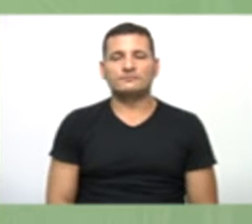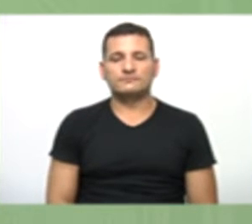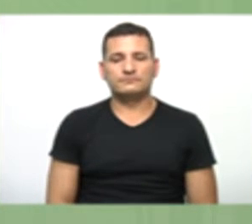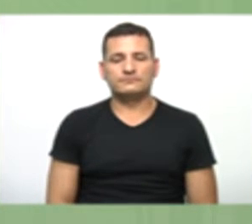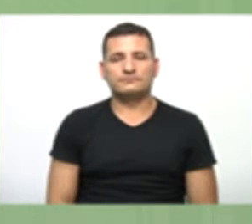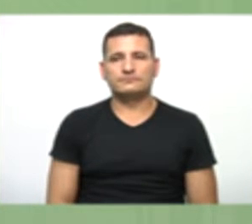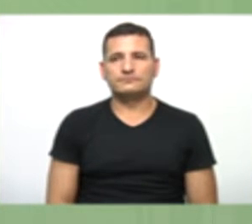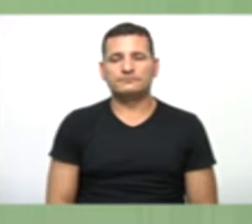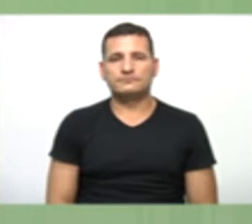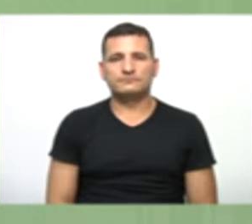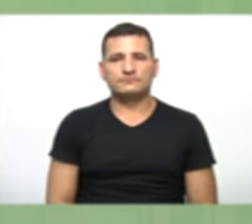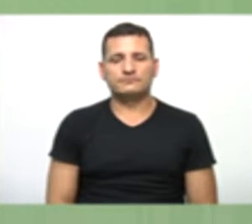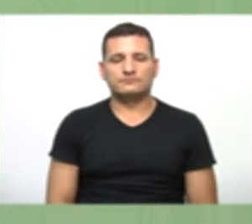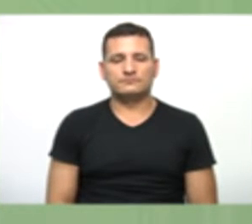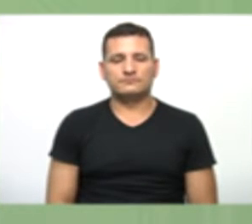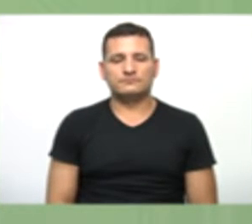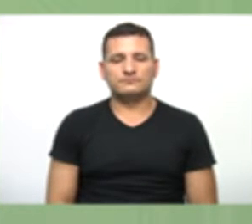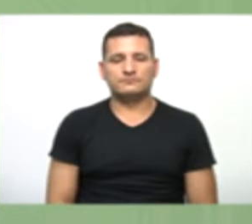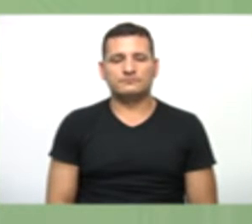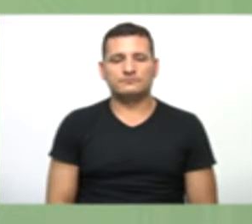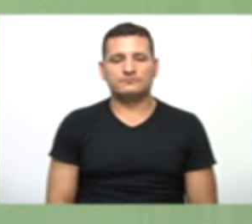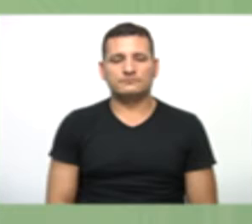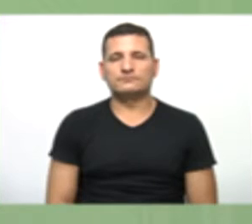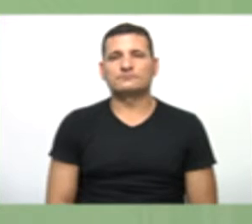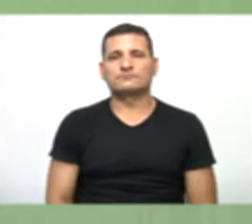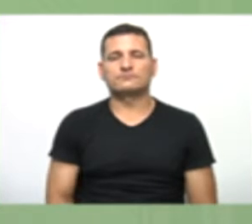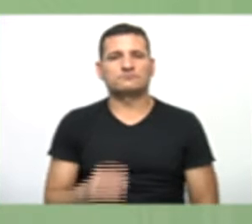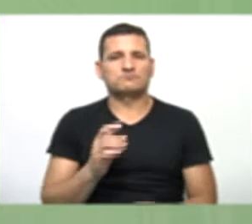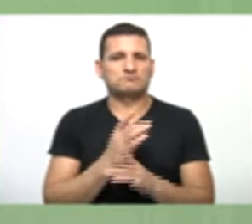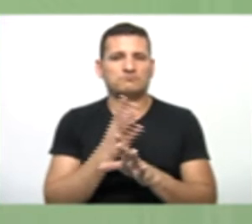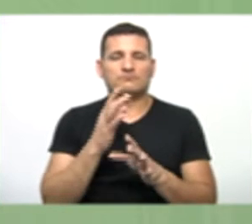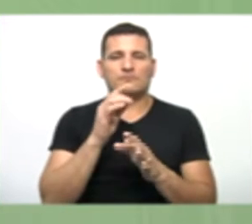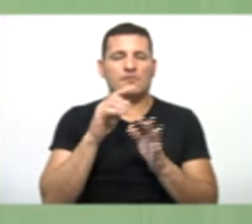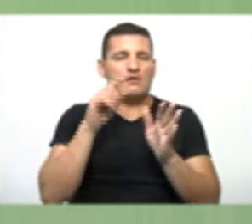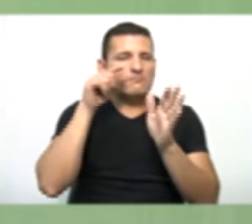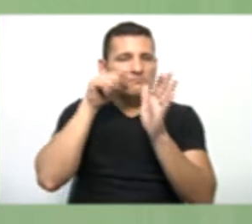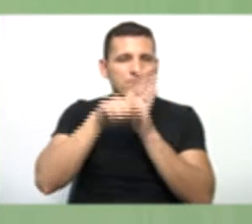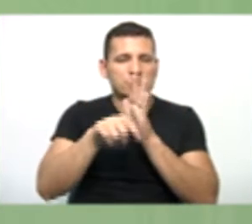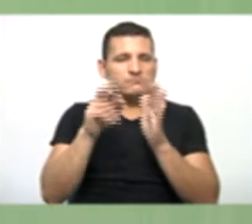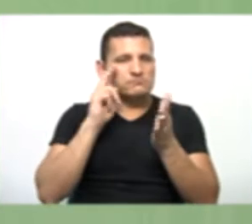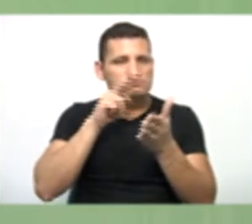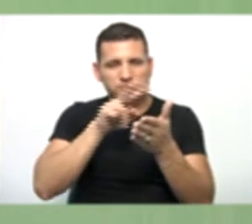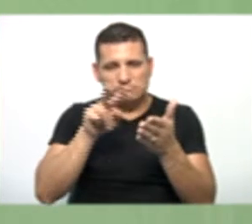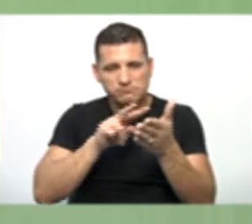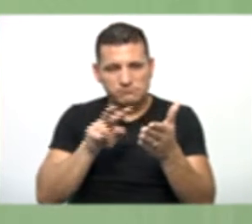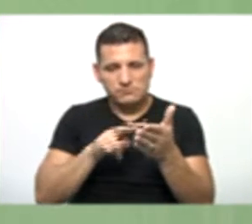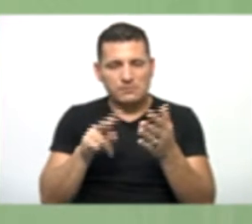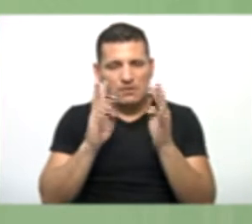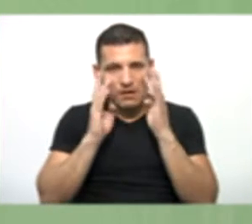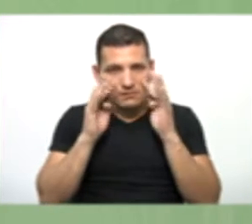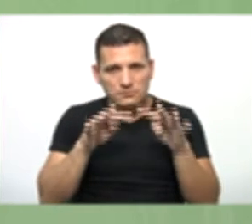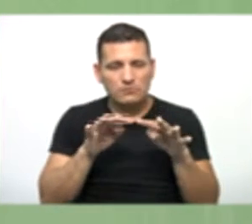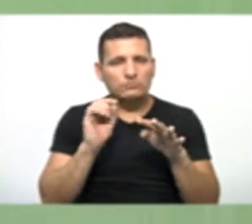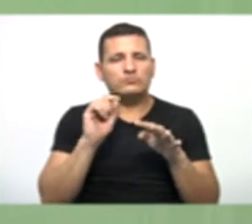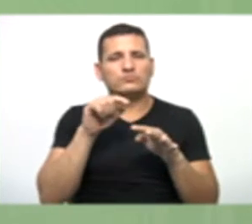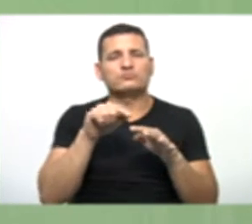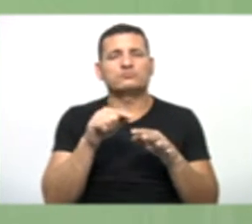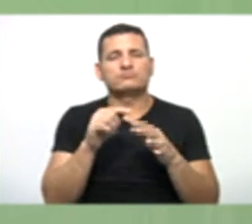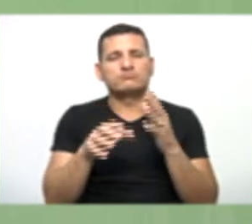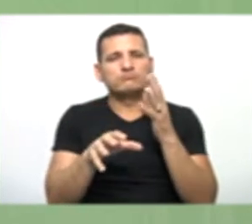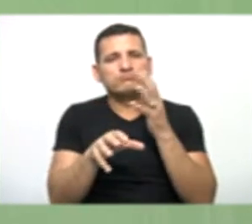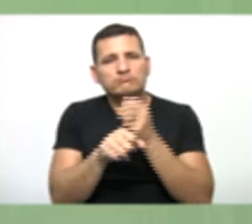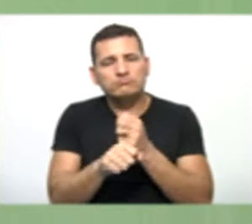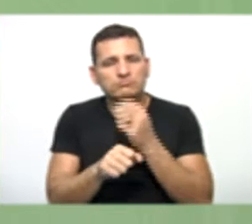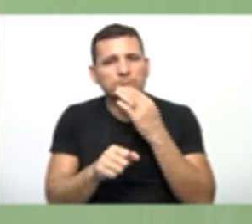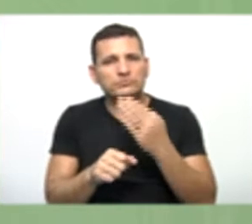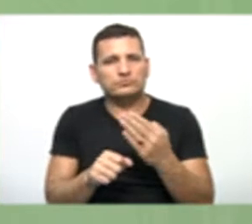Pronto. E aí, esse é um detalhe, né? Ler o problema e prestar atenção no que o exercício está pedindo ao final. Sempre tem